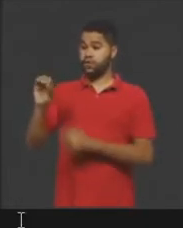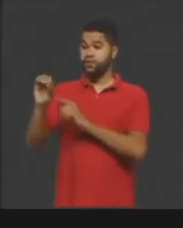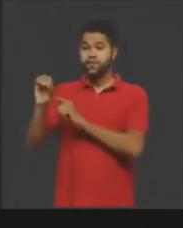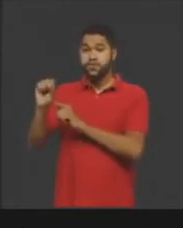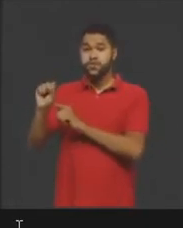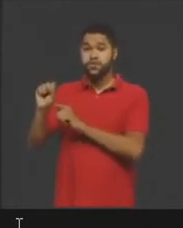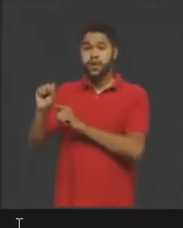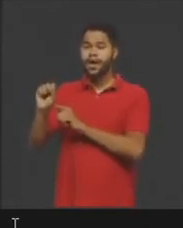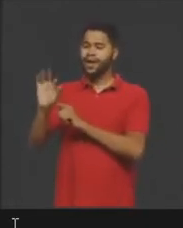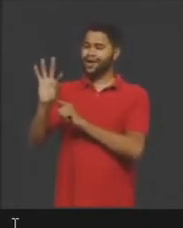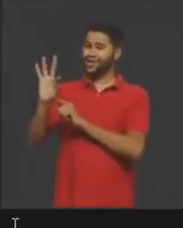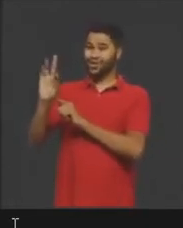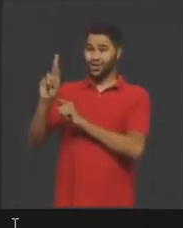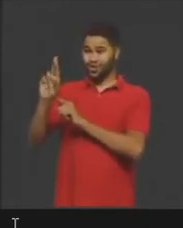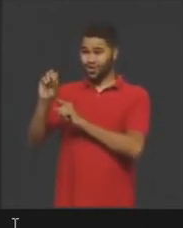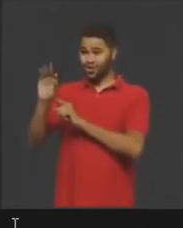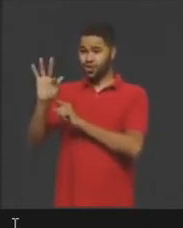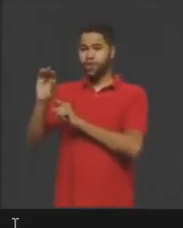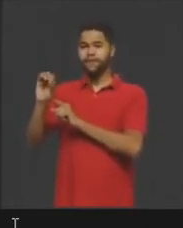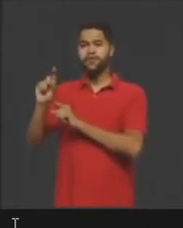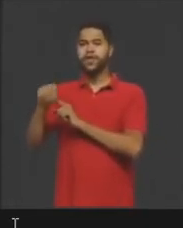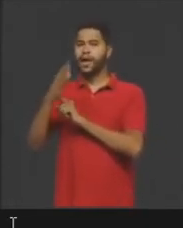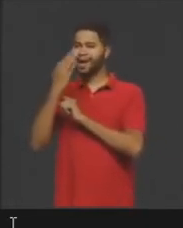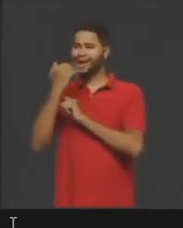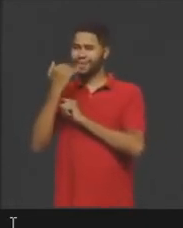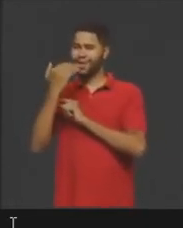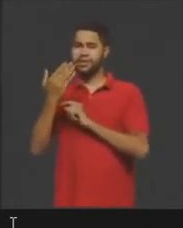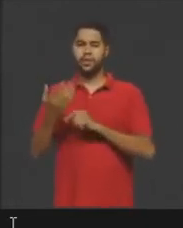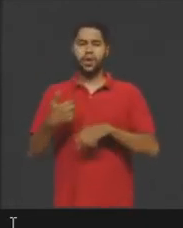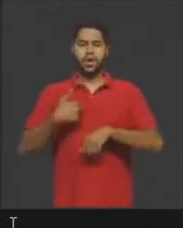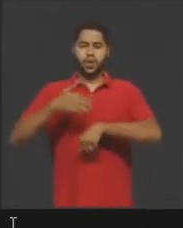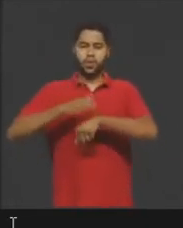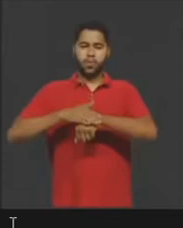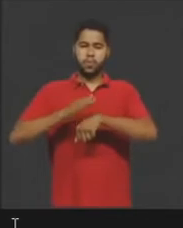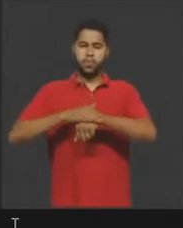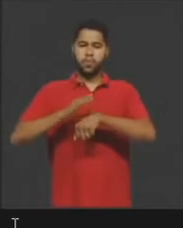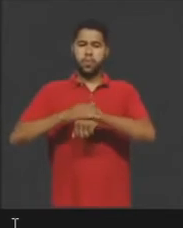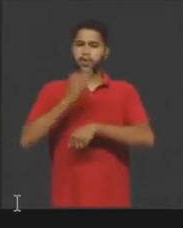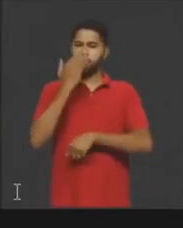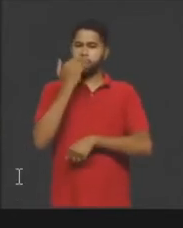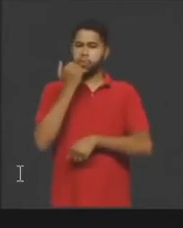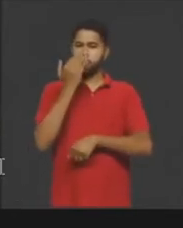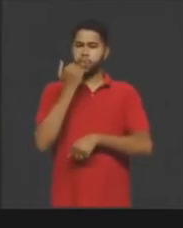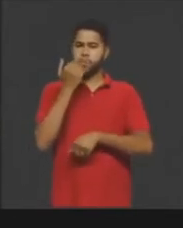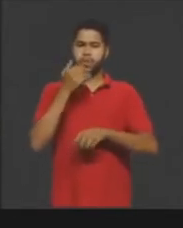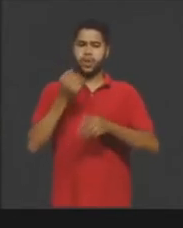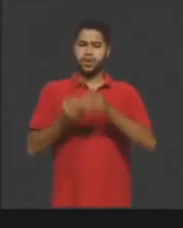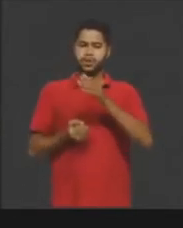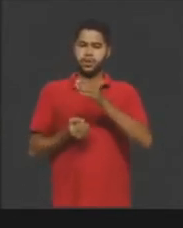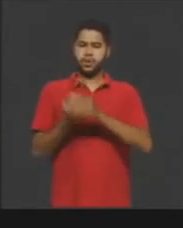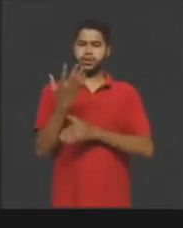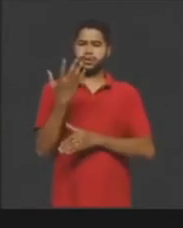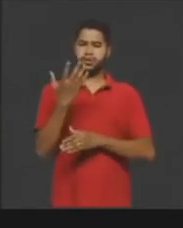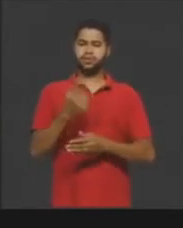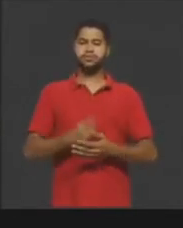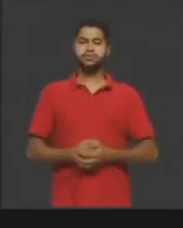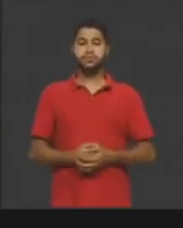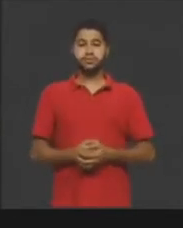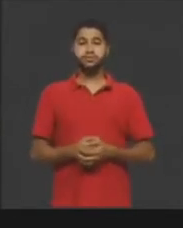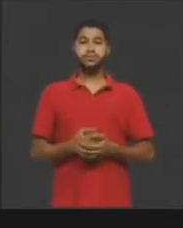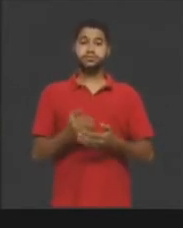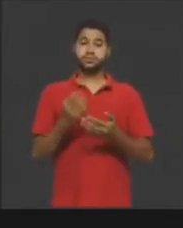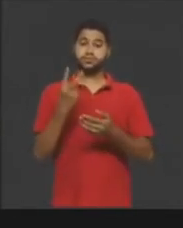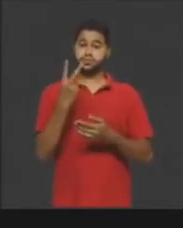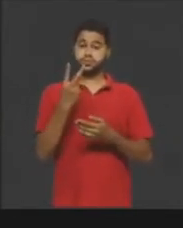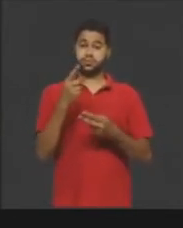são aqueles capazes de produzir seu próprio alimento, a sua própria autoalimentação, eles se autoalimentam. Existem dois